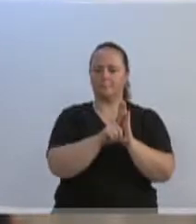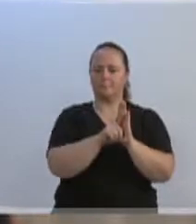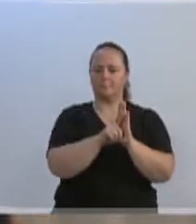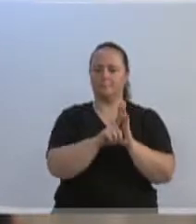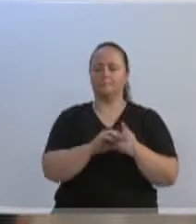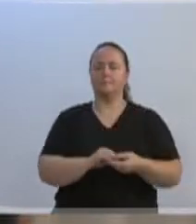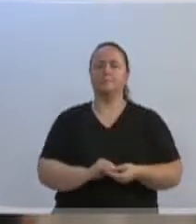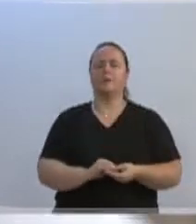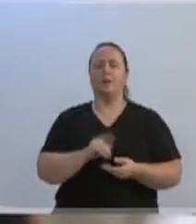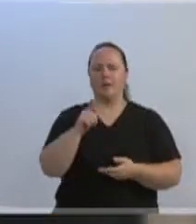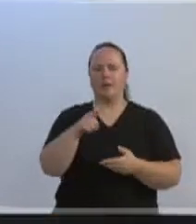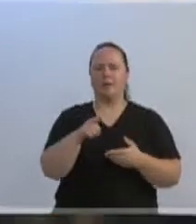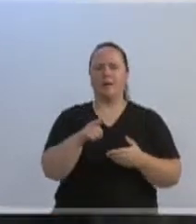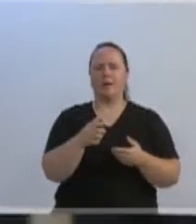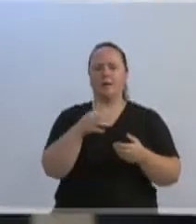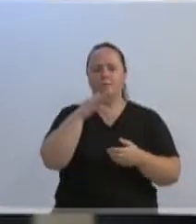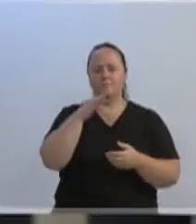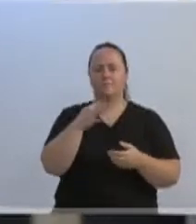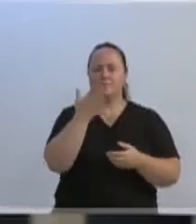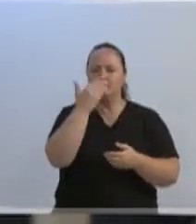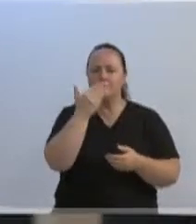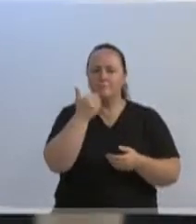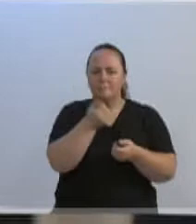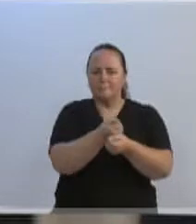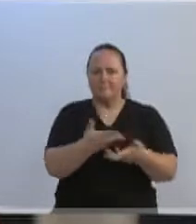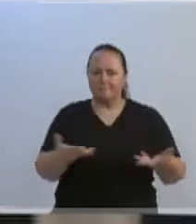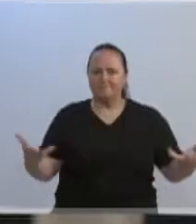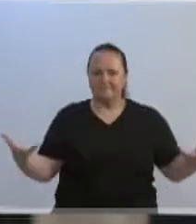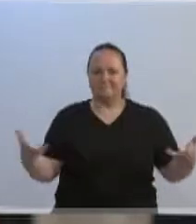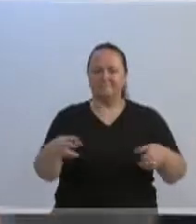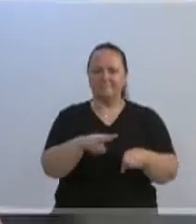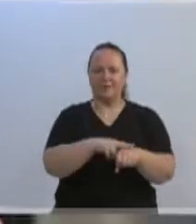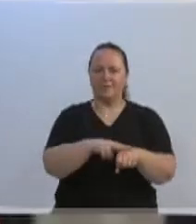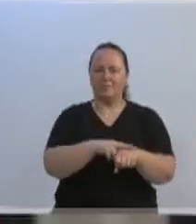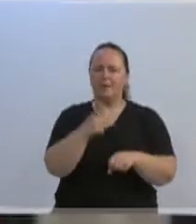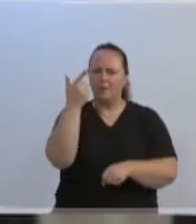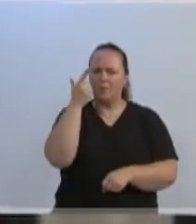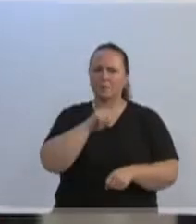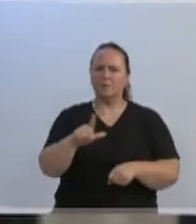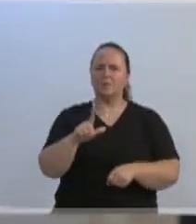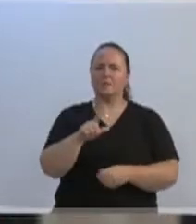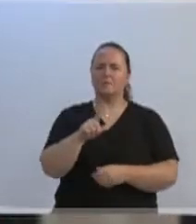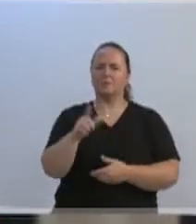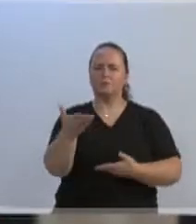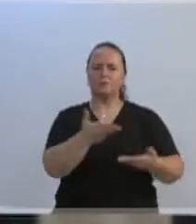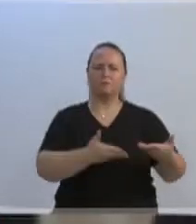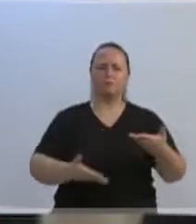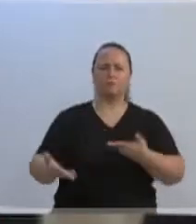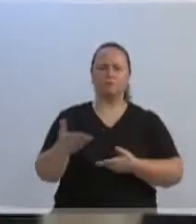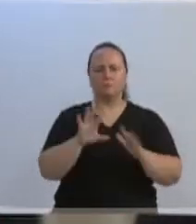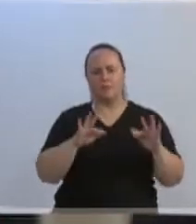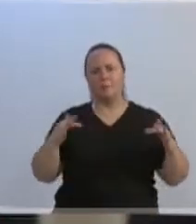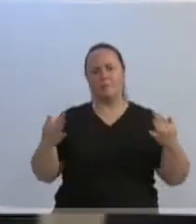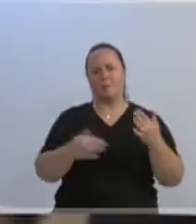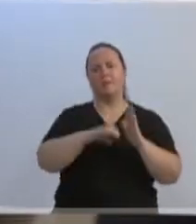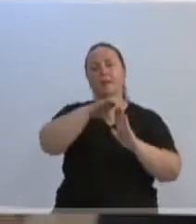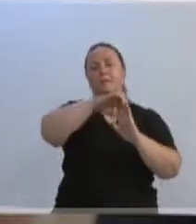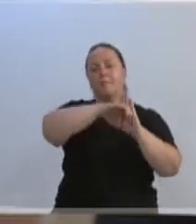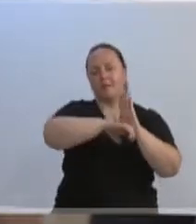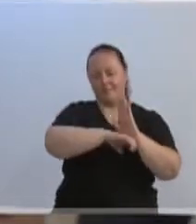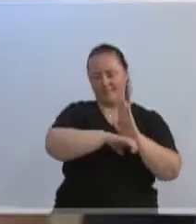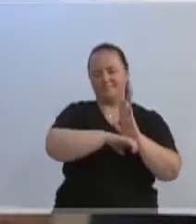nesta casa do programa horta comunitária urbana que possamos proporcionar terapia ocupacional também para as famílias nessa nesta horta